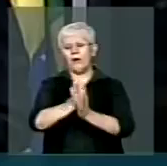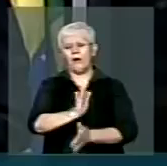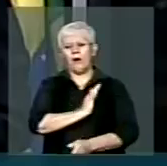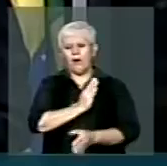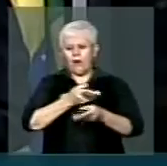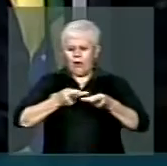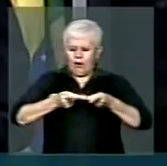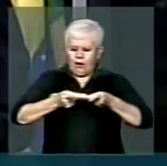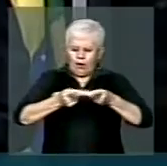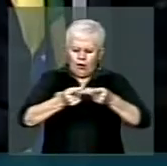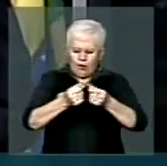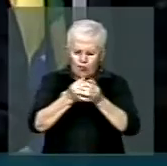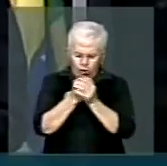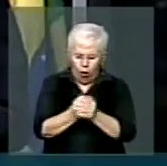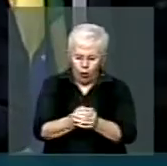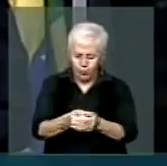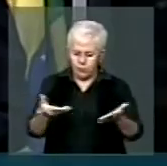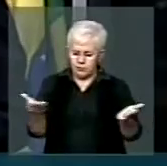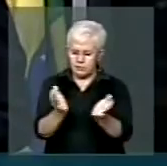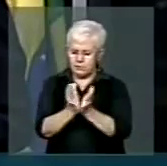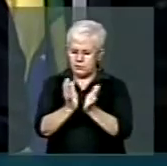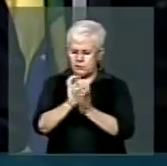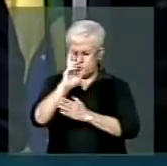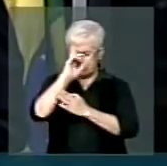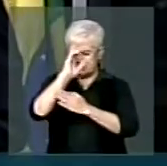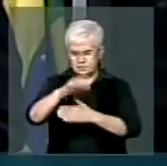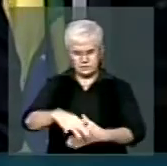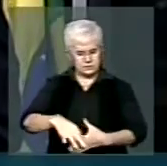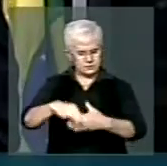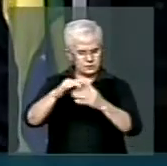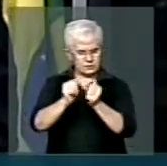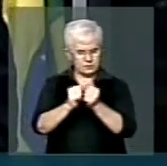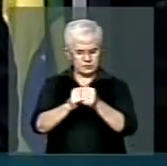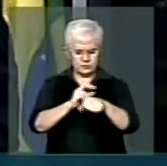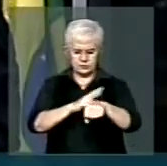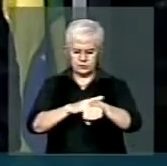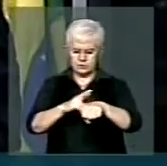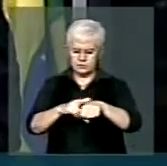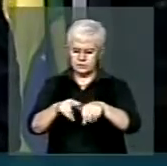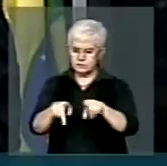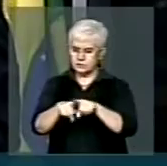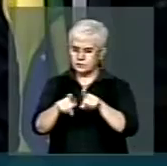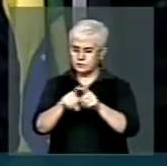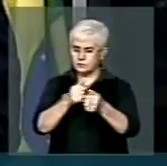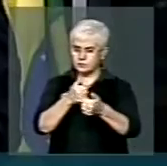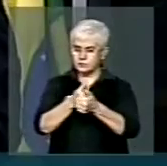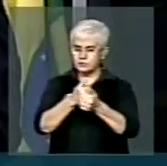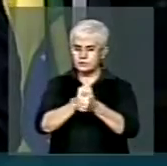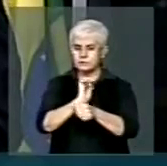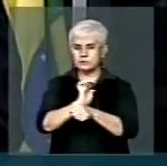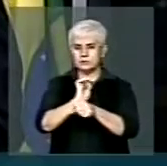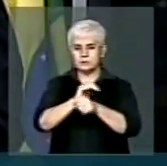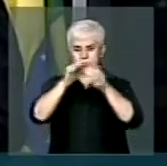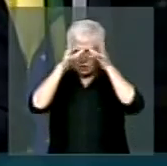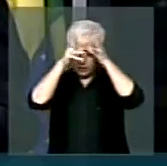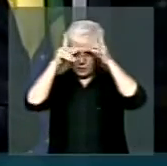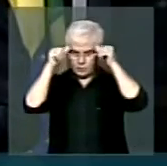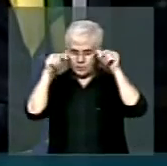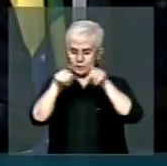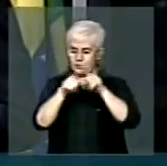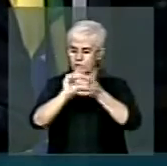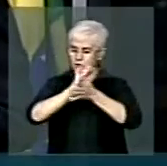E agora estão as autoridades se reunindo, tanto de Rondônia quanto do estado do Acre, que foi outro estado muito